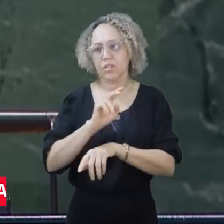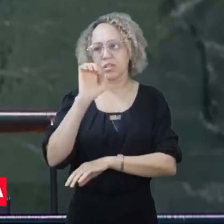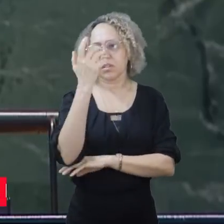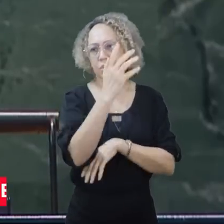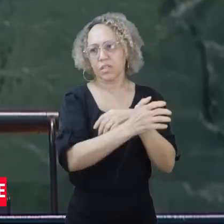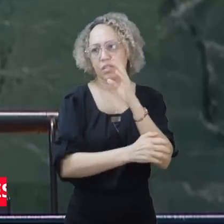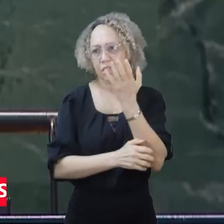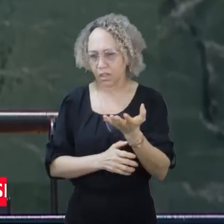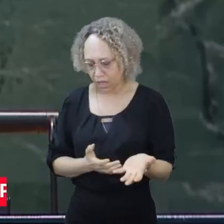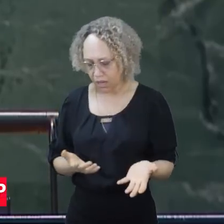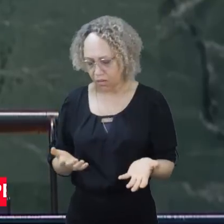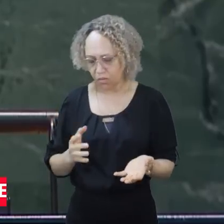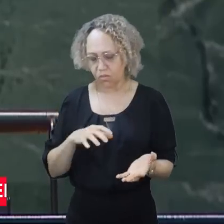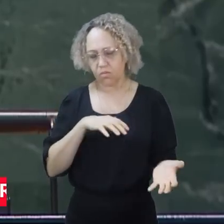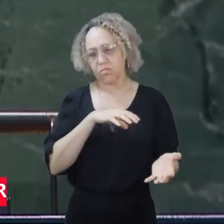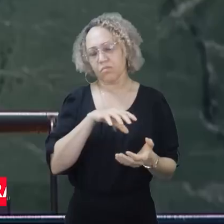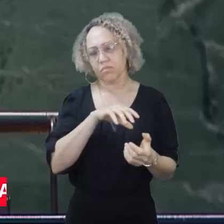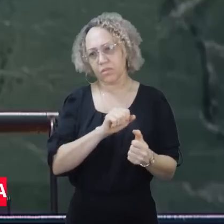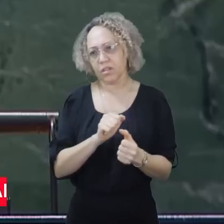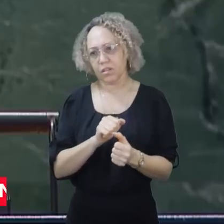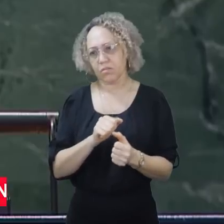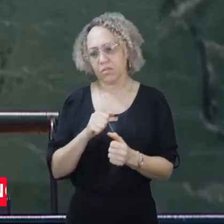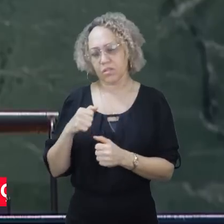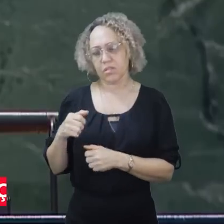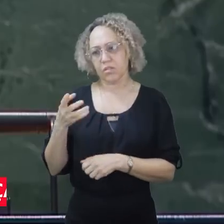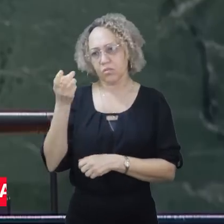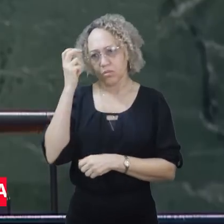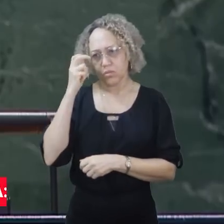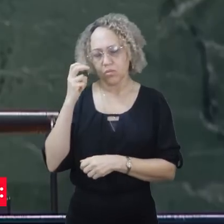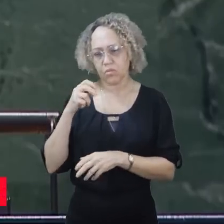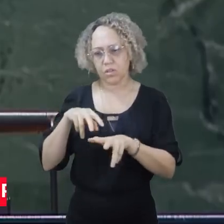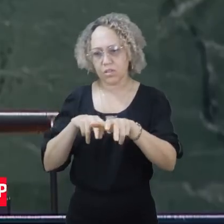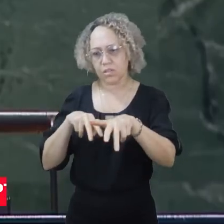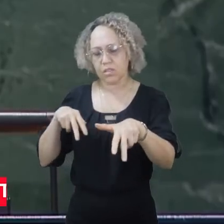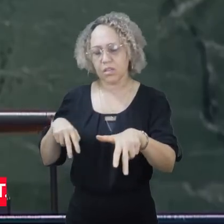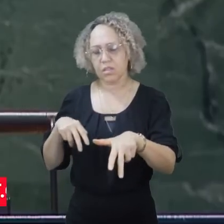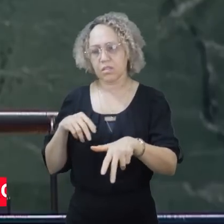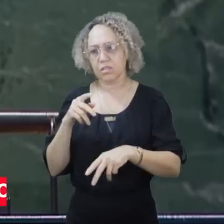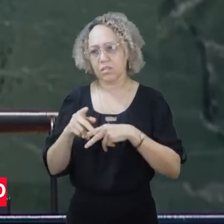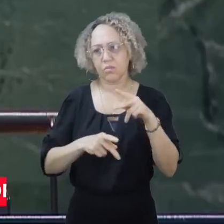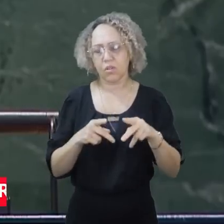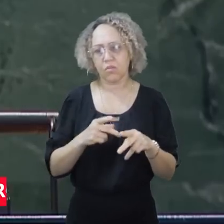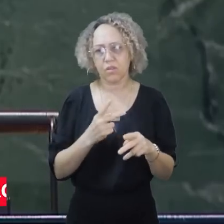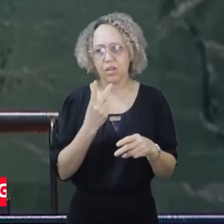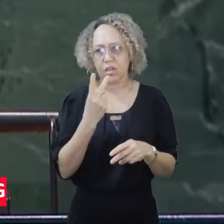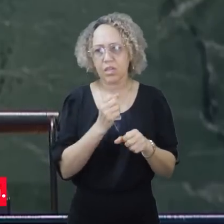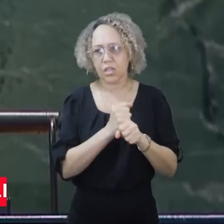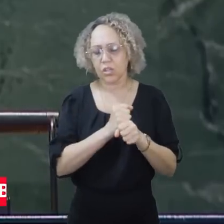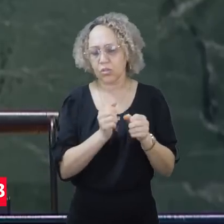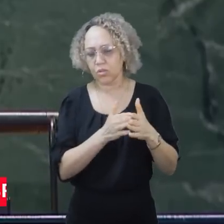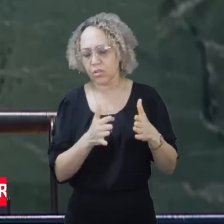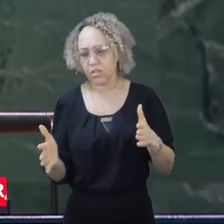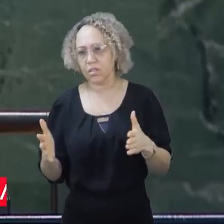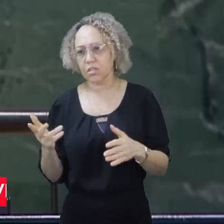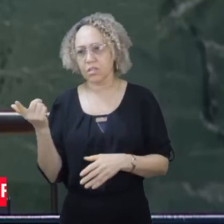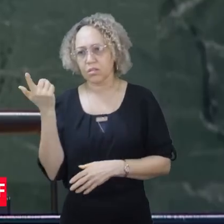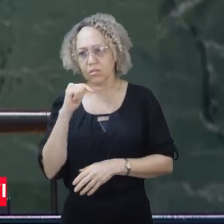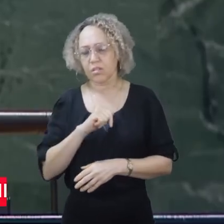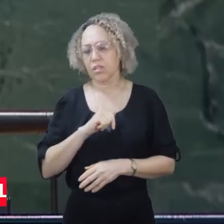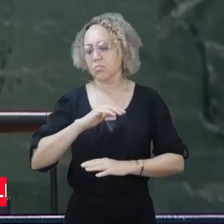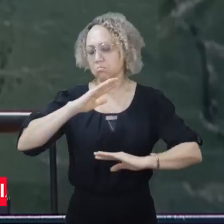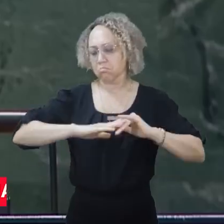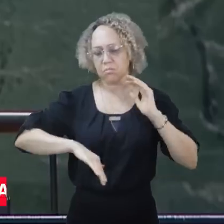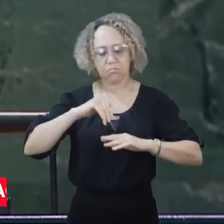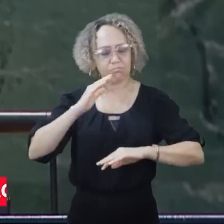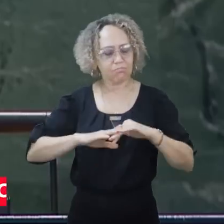da ancestralidade desses povos. Em 2 anos, atingimos o maior patamar de presença de profissionais